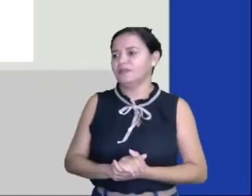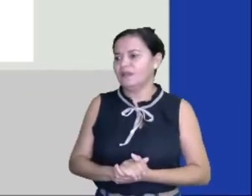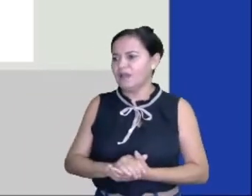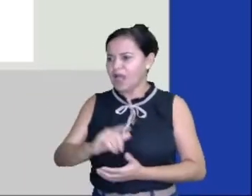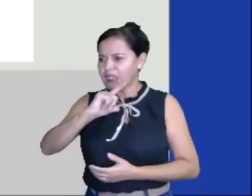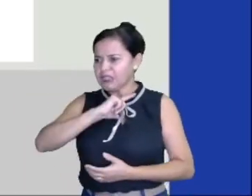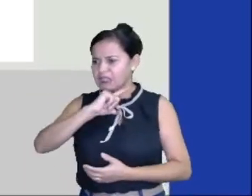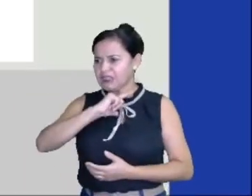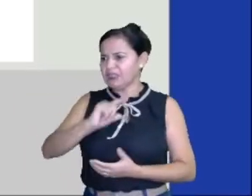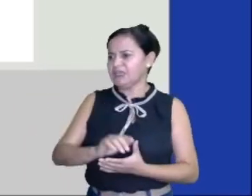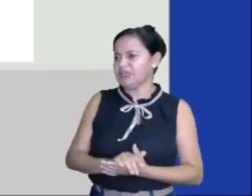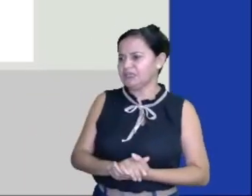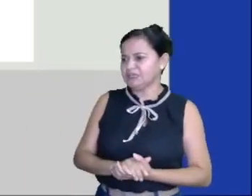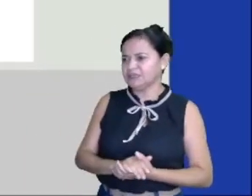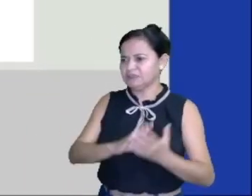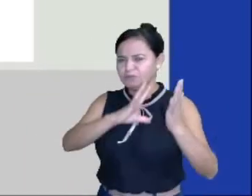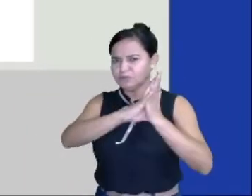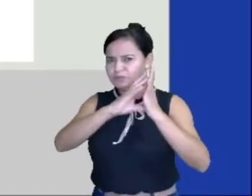valor é definido